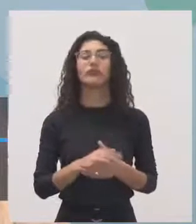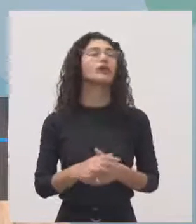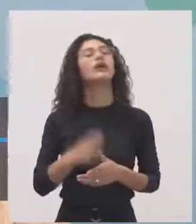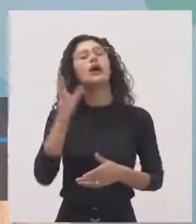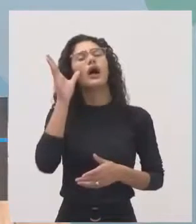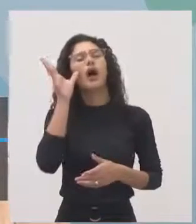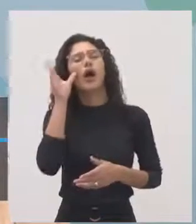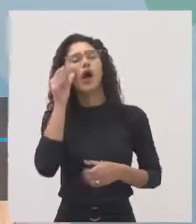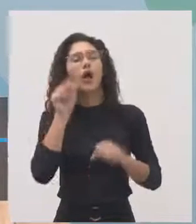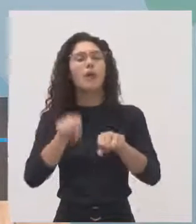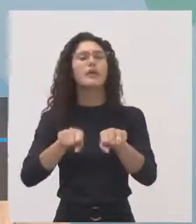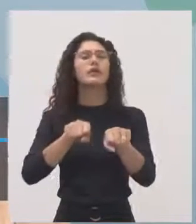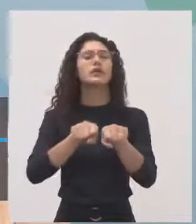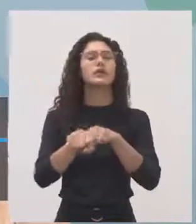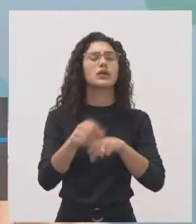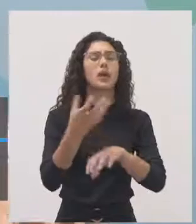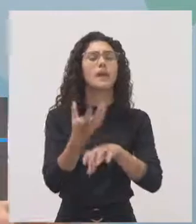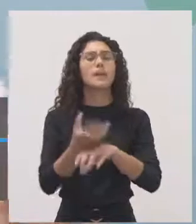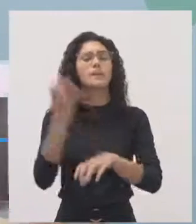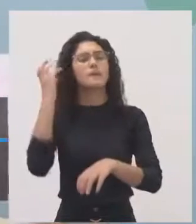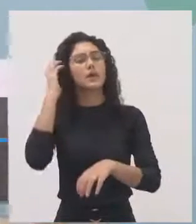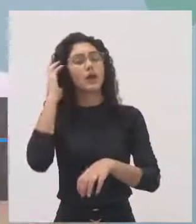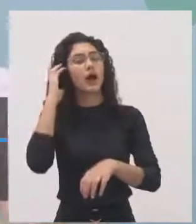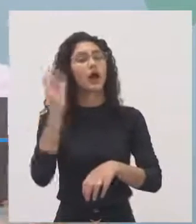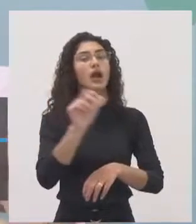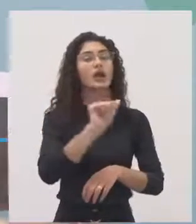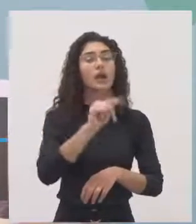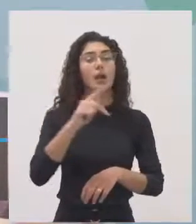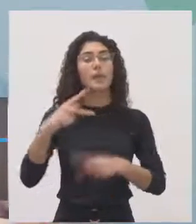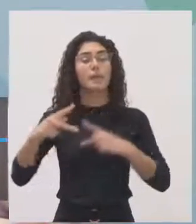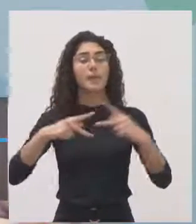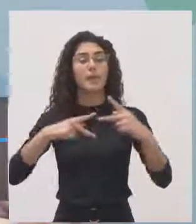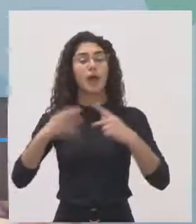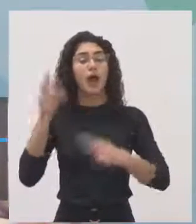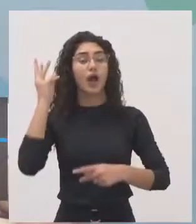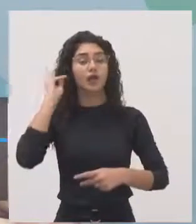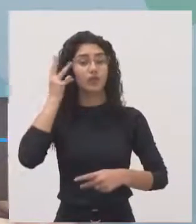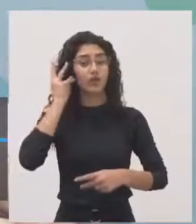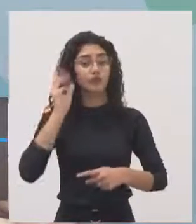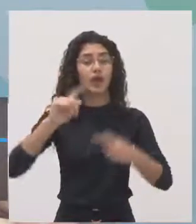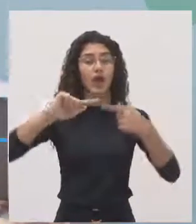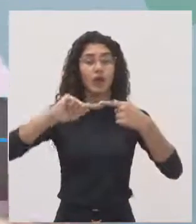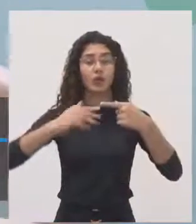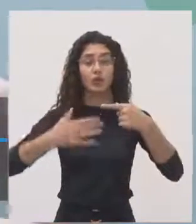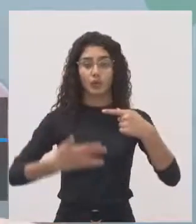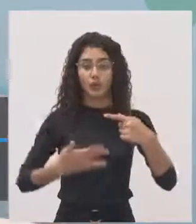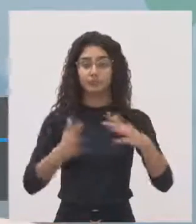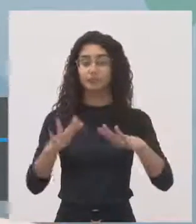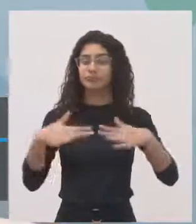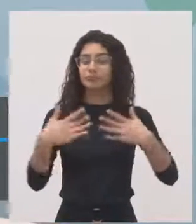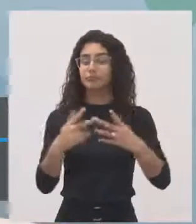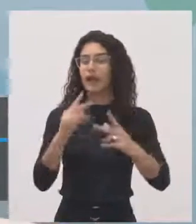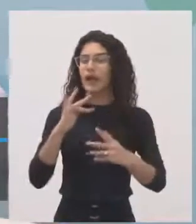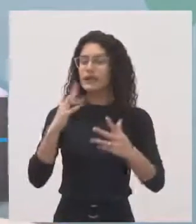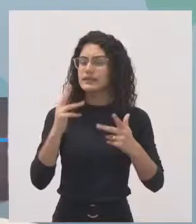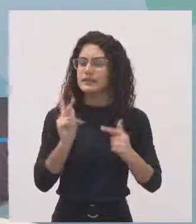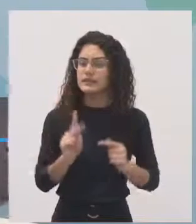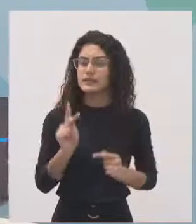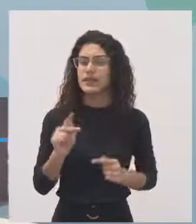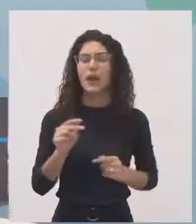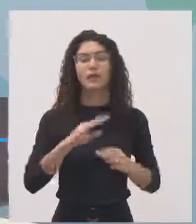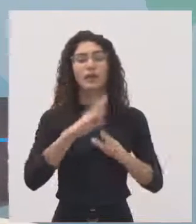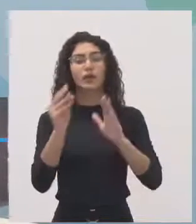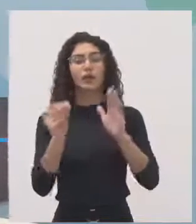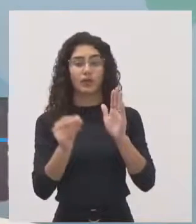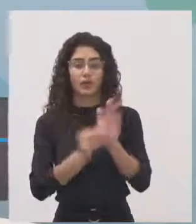interessante uma formação sobre o podcast nas plataformas como o Spotify e do Google. Então é assim, gente, toda vez que vocês colocam